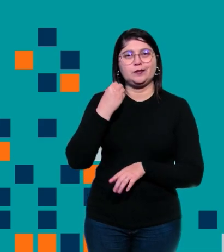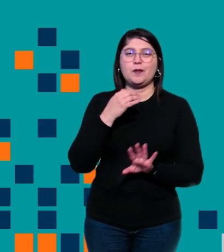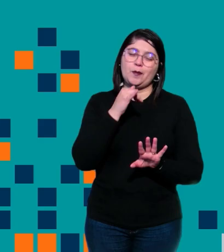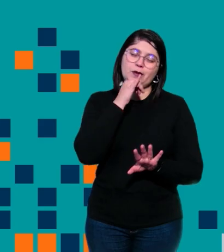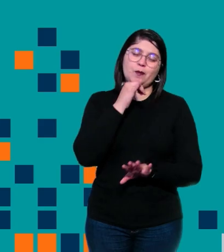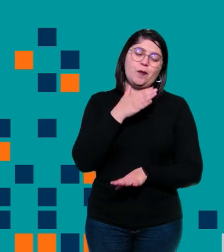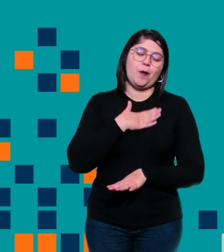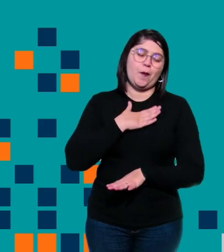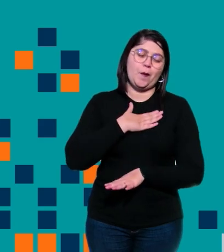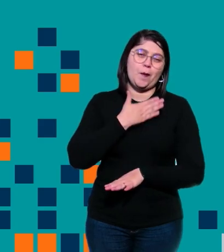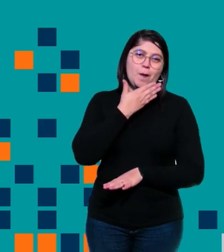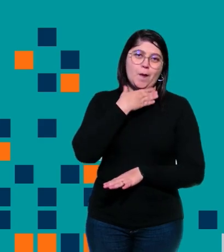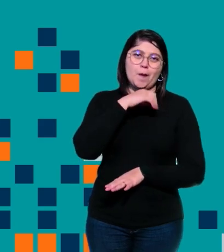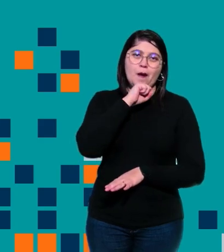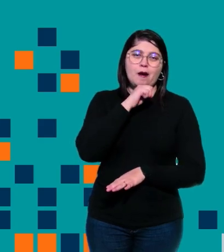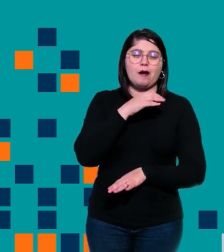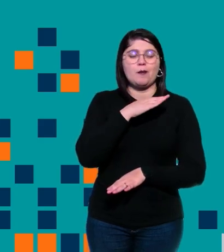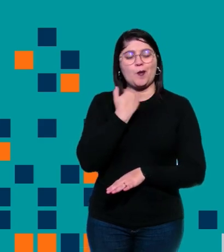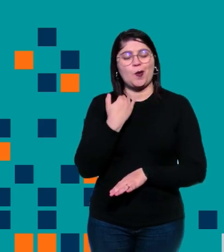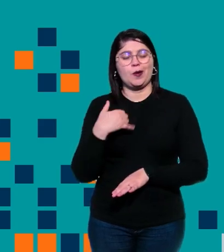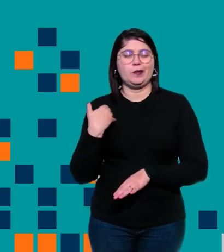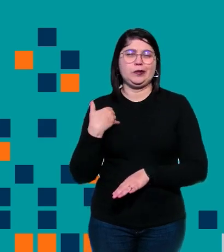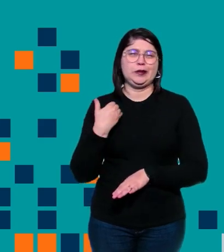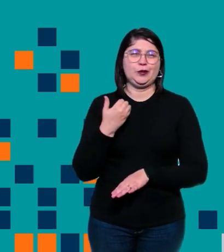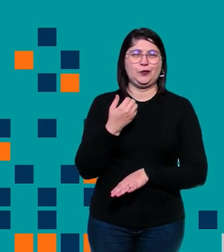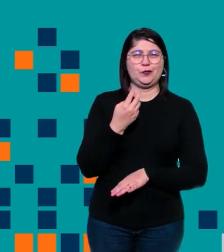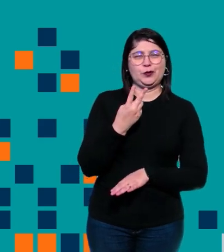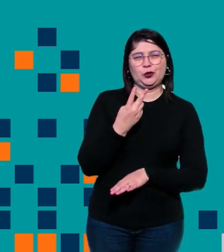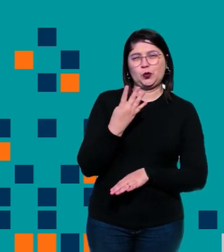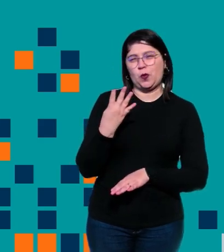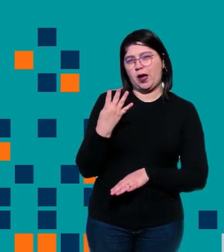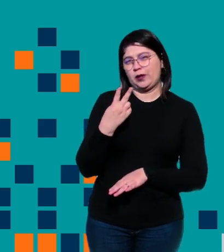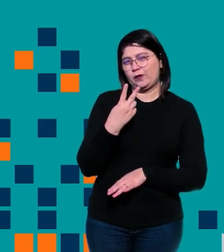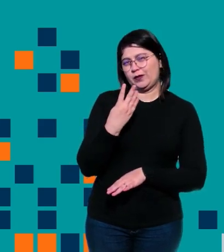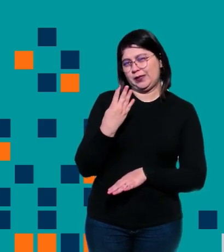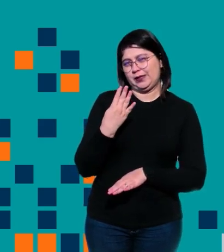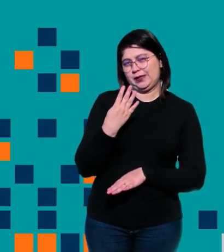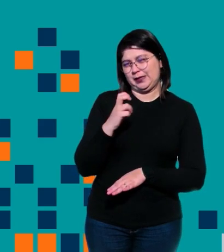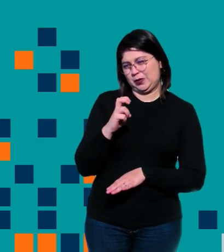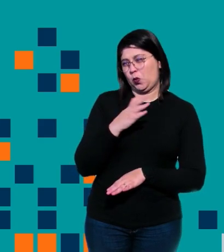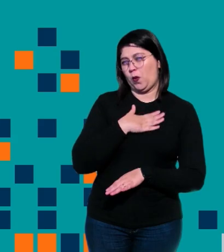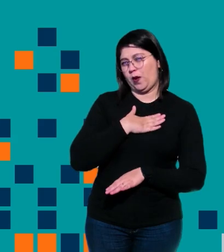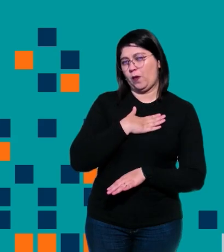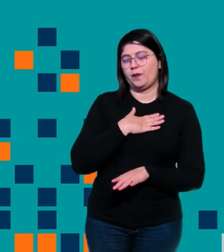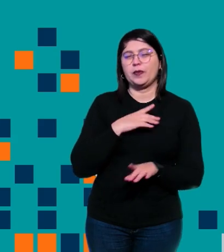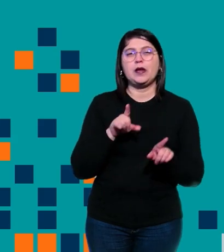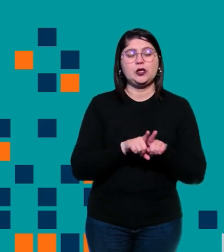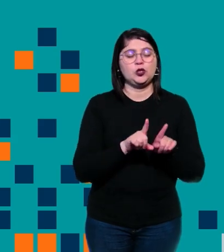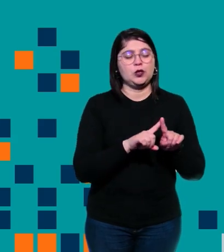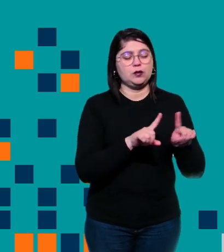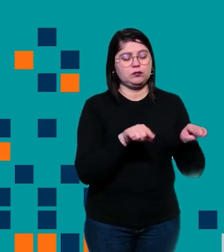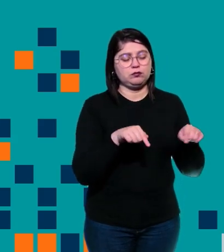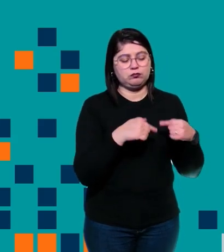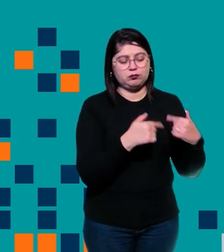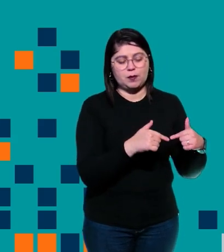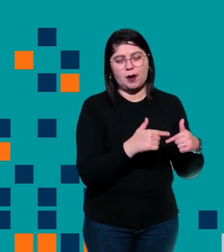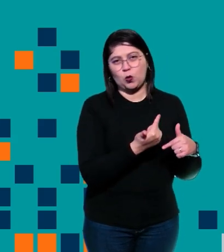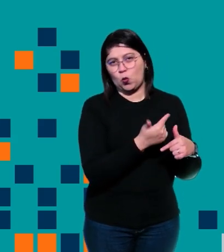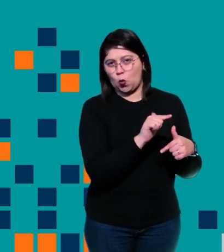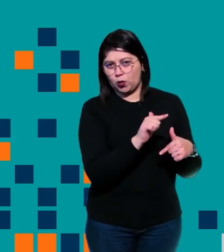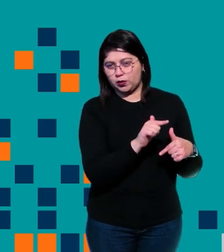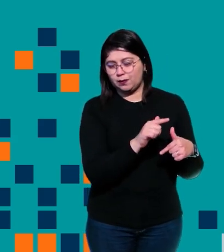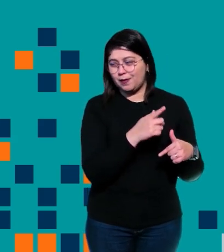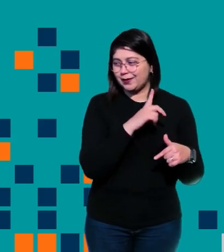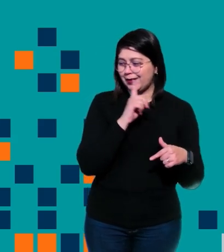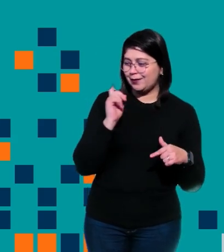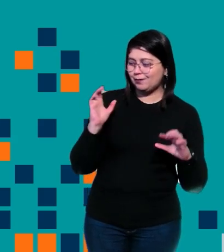tinha uns 24, 25 anos. Eu tinha um escritório paralelo com outro sócio, e a gente se